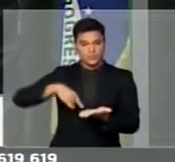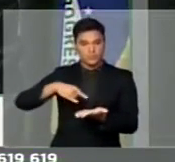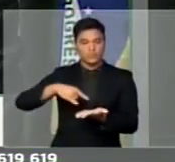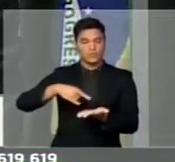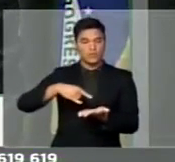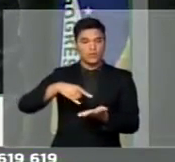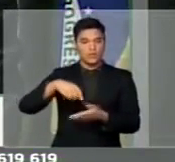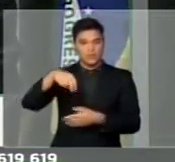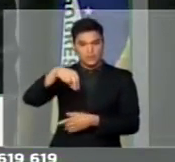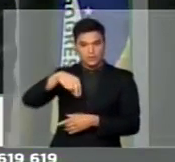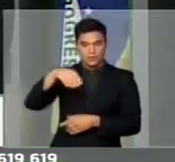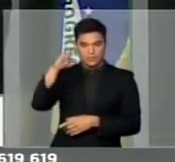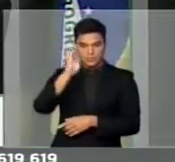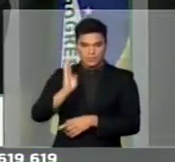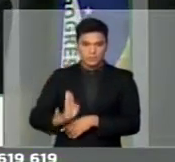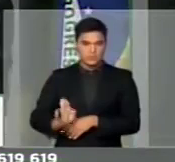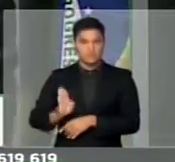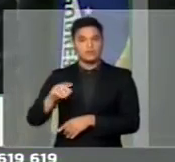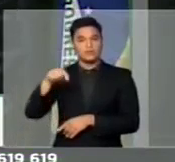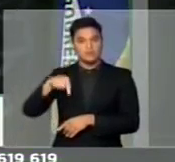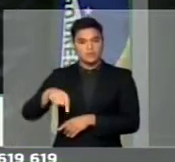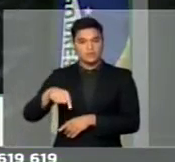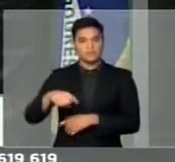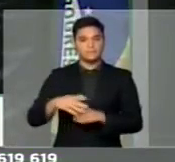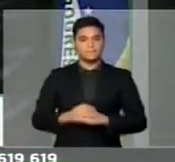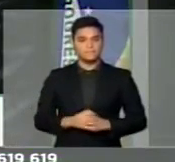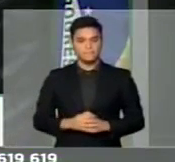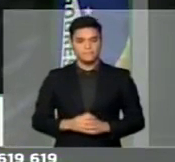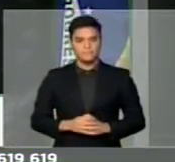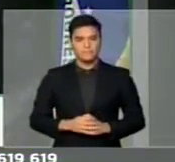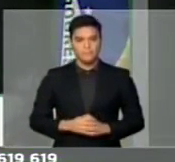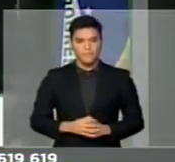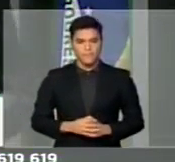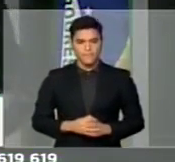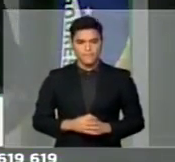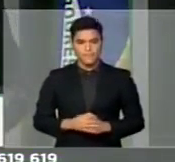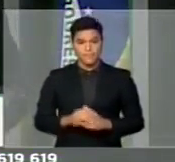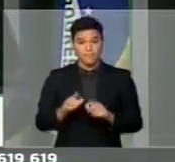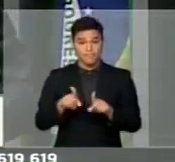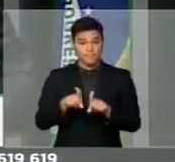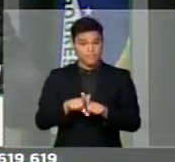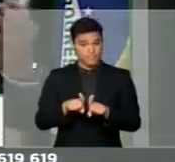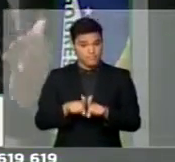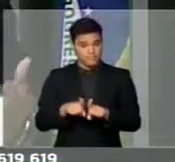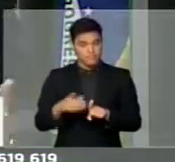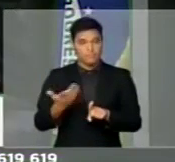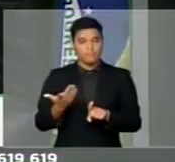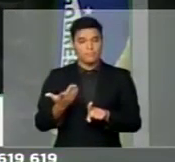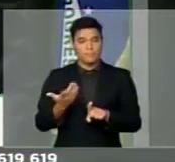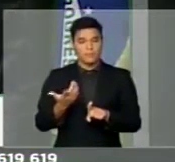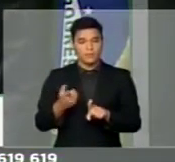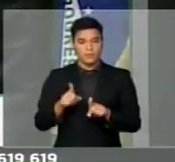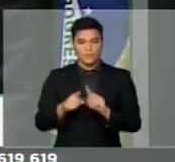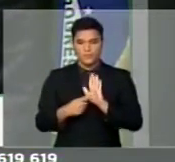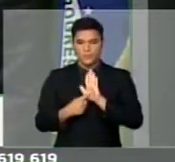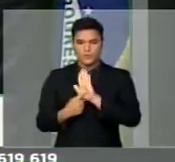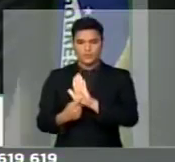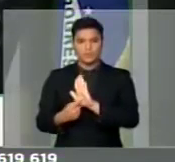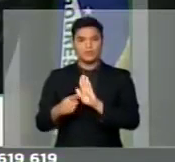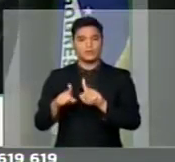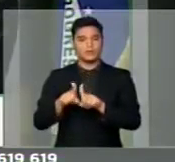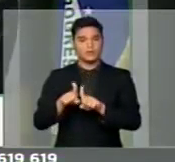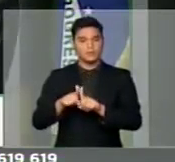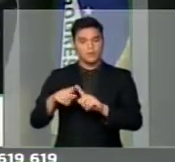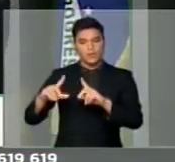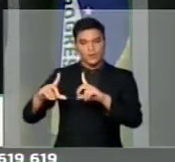a apreciação do deputado que foi o relator da CPI. Não bastando isso, levamos também um voto